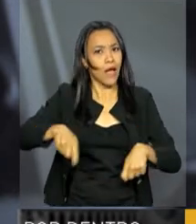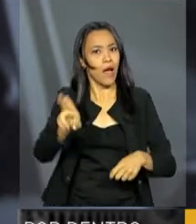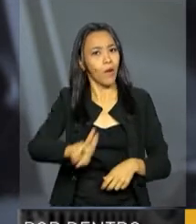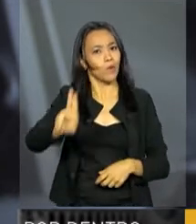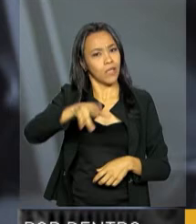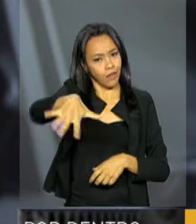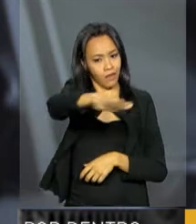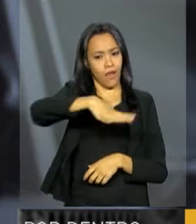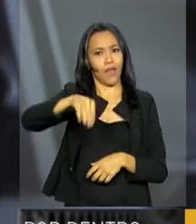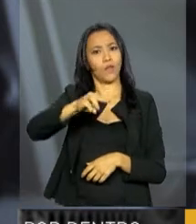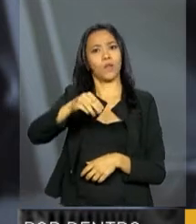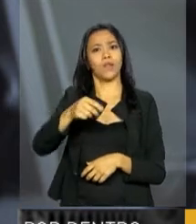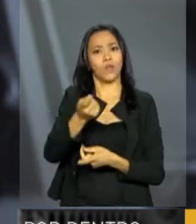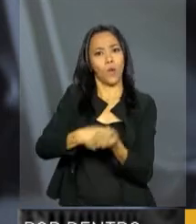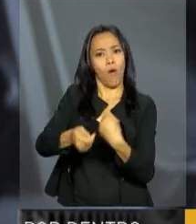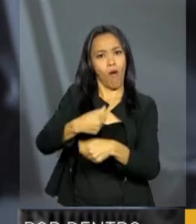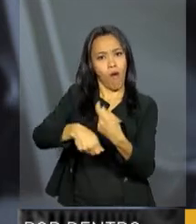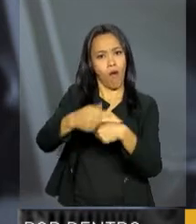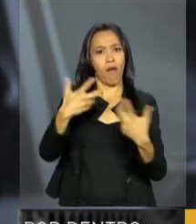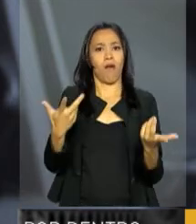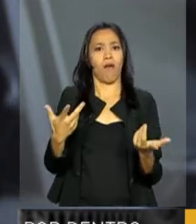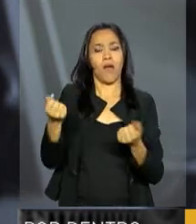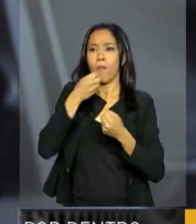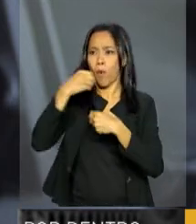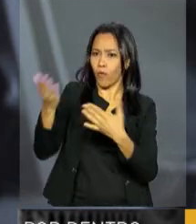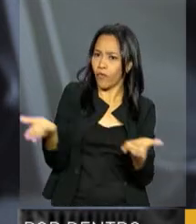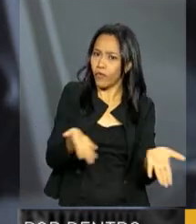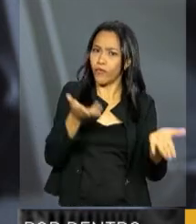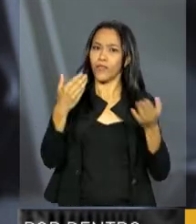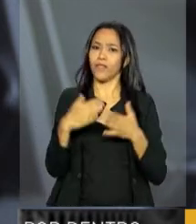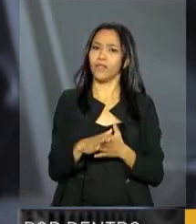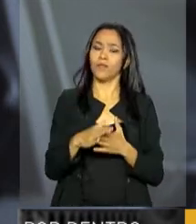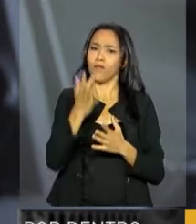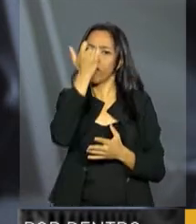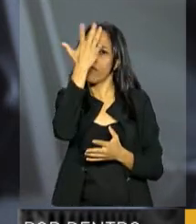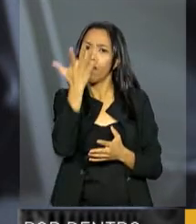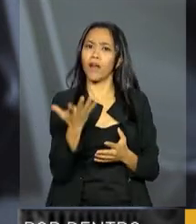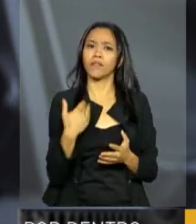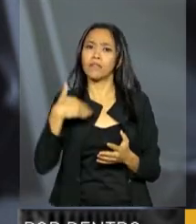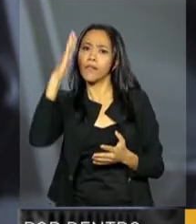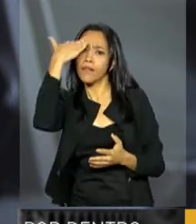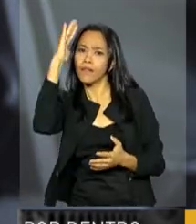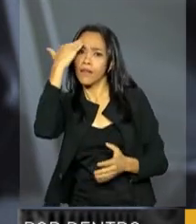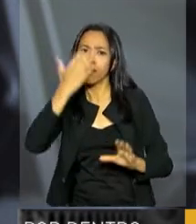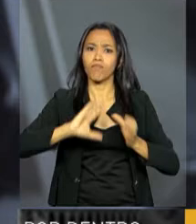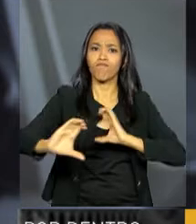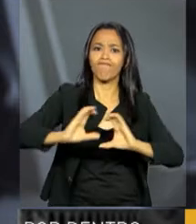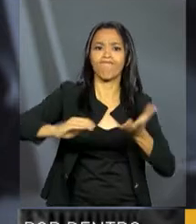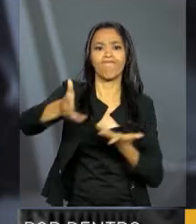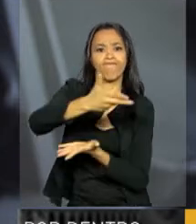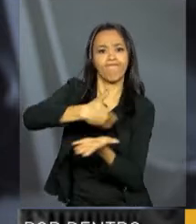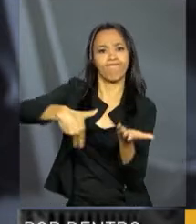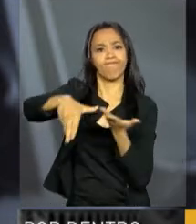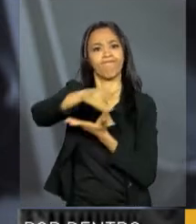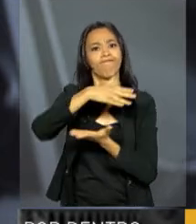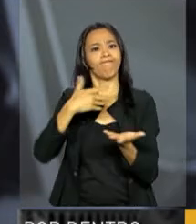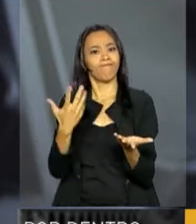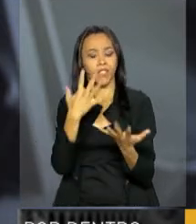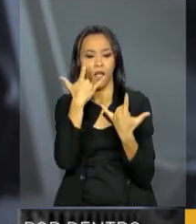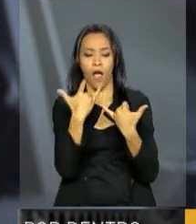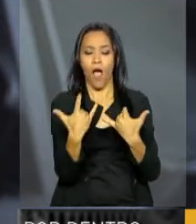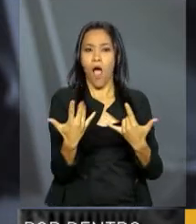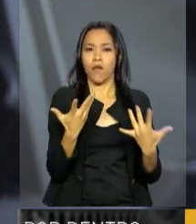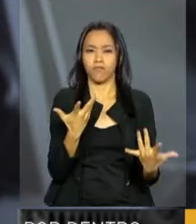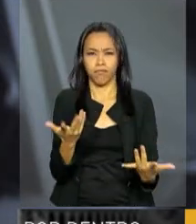de negócios a receptividade na adversidade a facilidade de entendimento a capacidade de sedução de